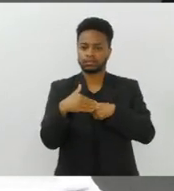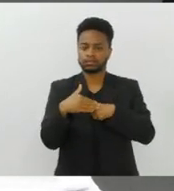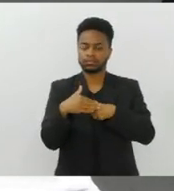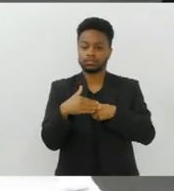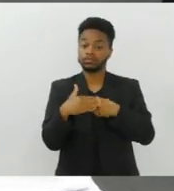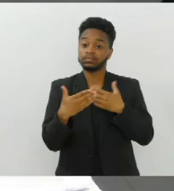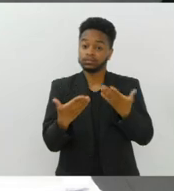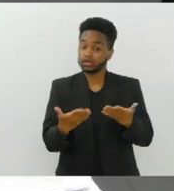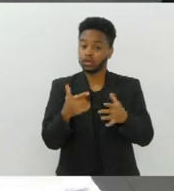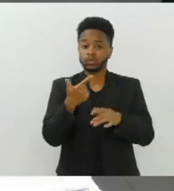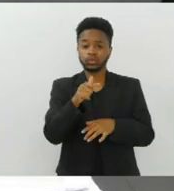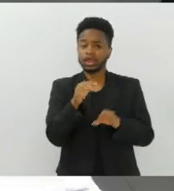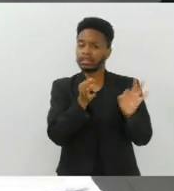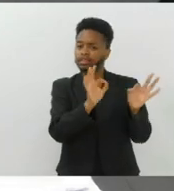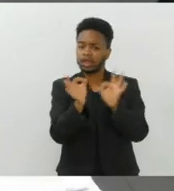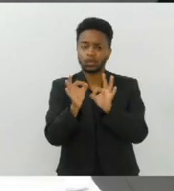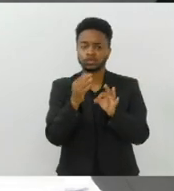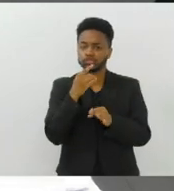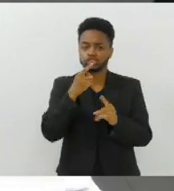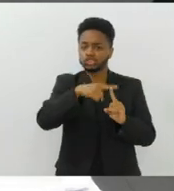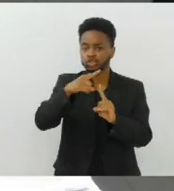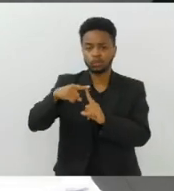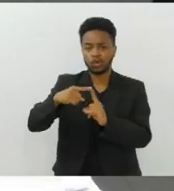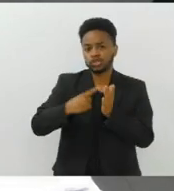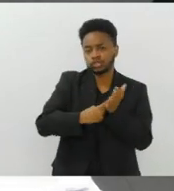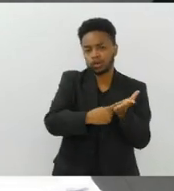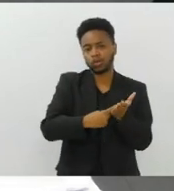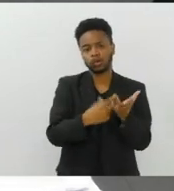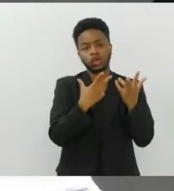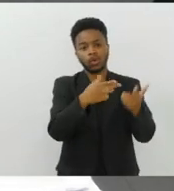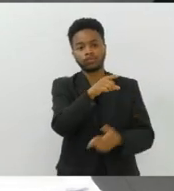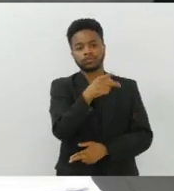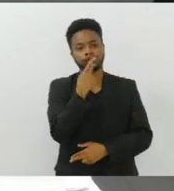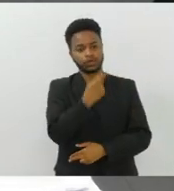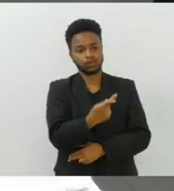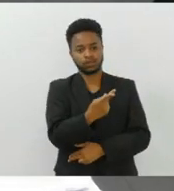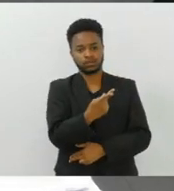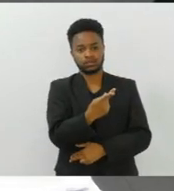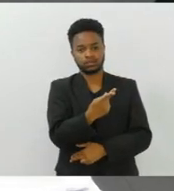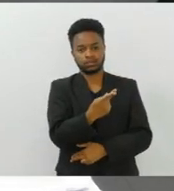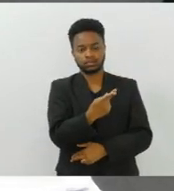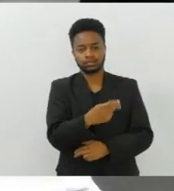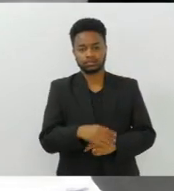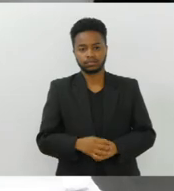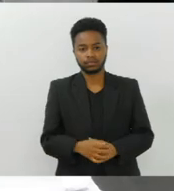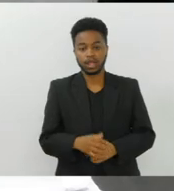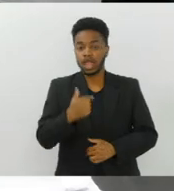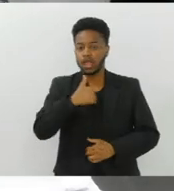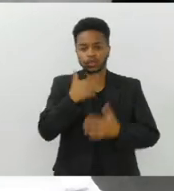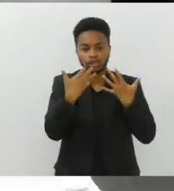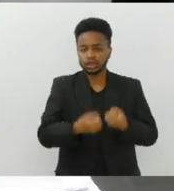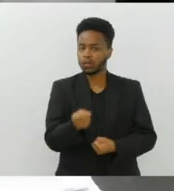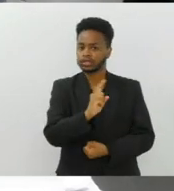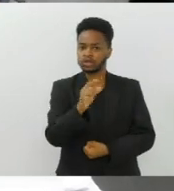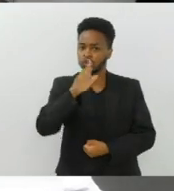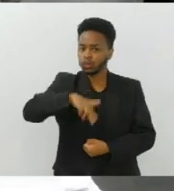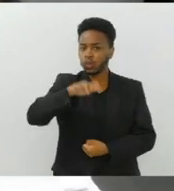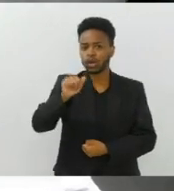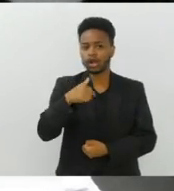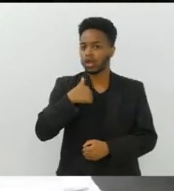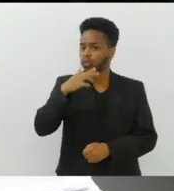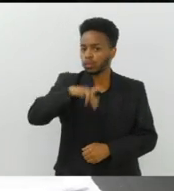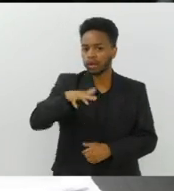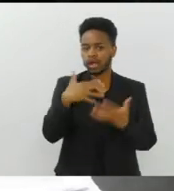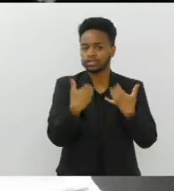sem nenhum tipo de acordo, como Vossa Excelência insinuou. E eu não admito e jamais vou